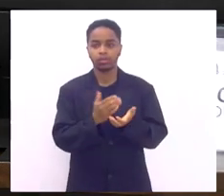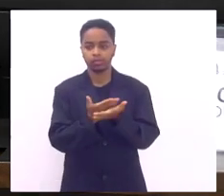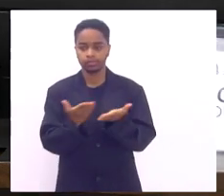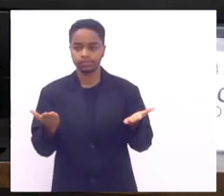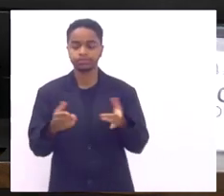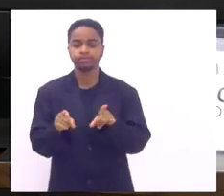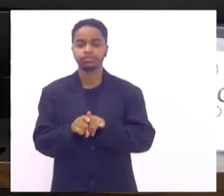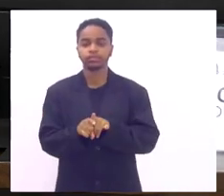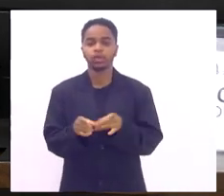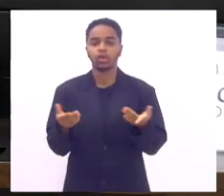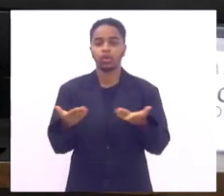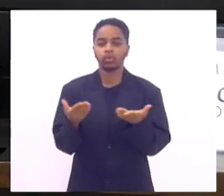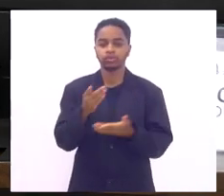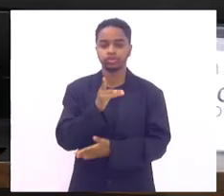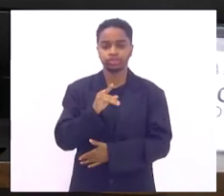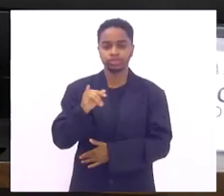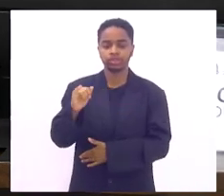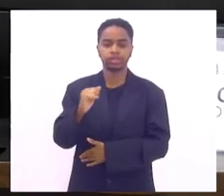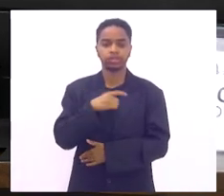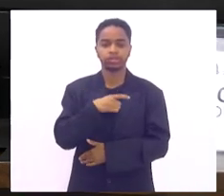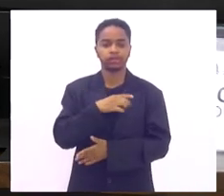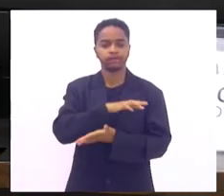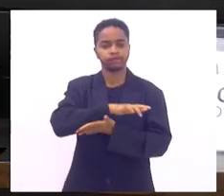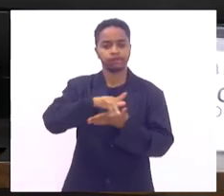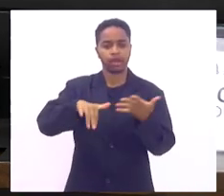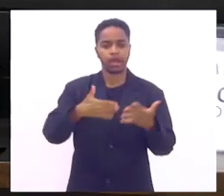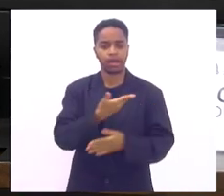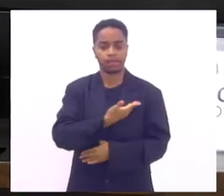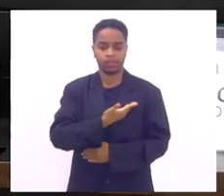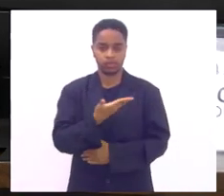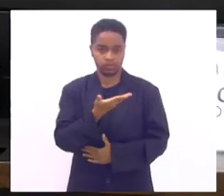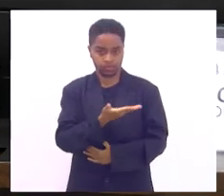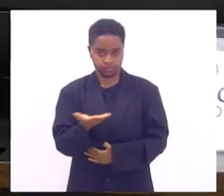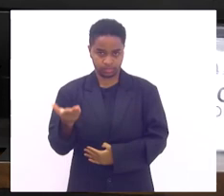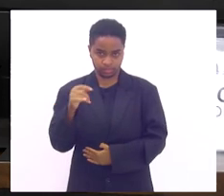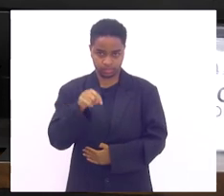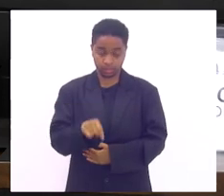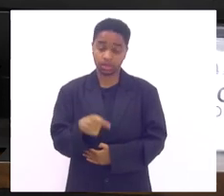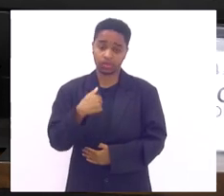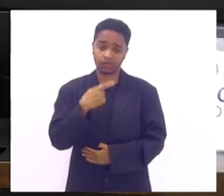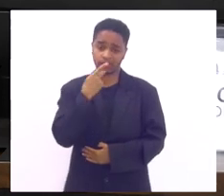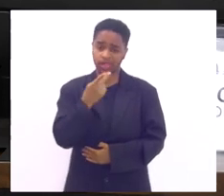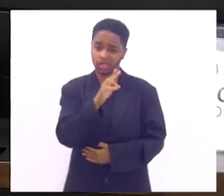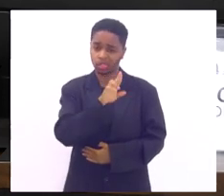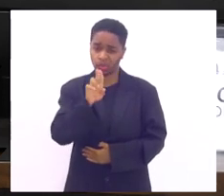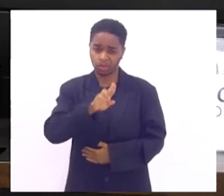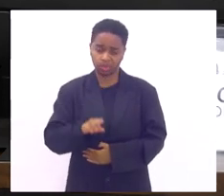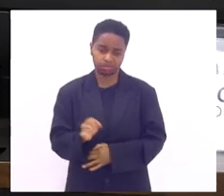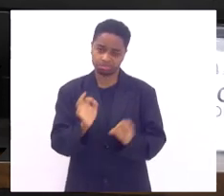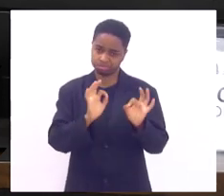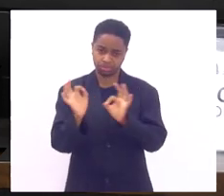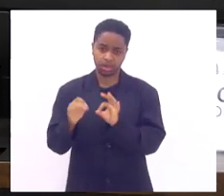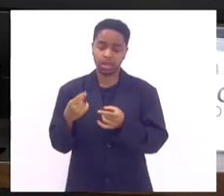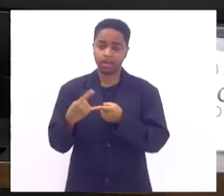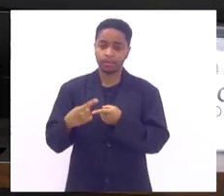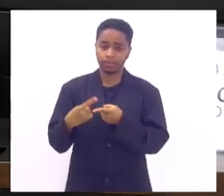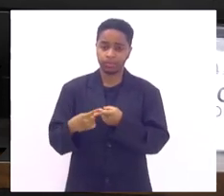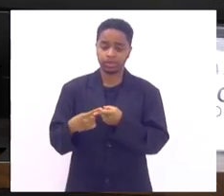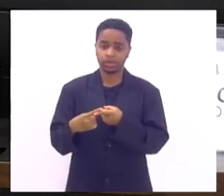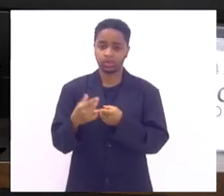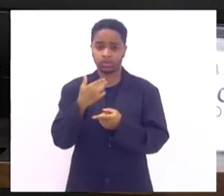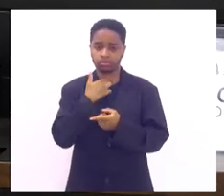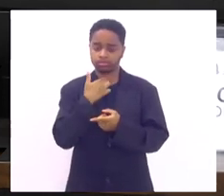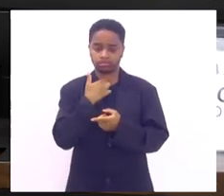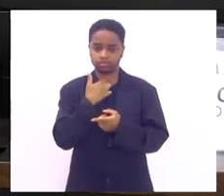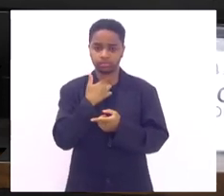um dia de ter infindáveis amigos aqui, então eu não vou citar o nome de ninguém para não incorrer no erro de